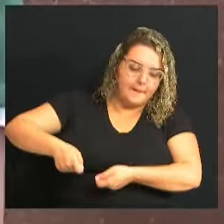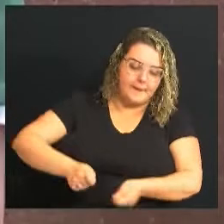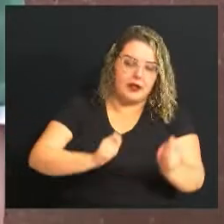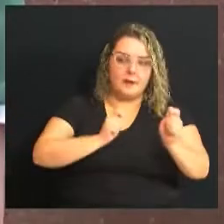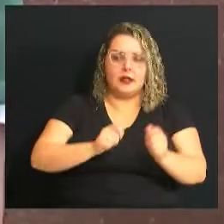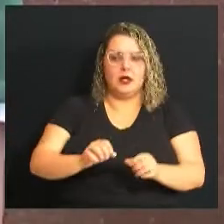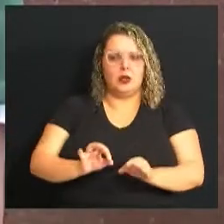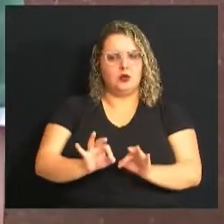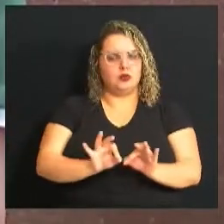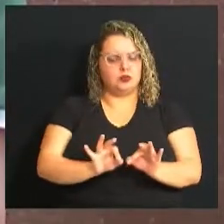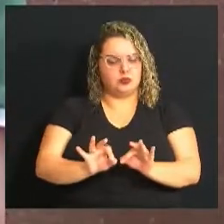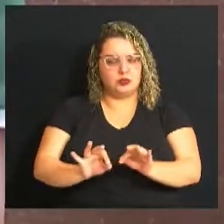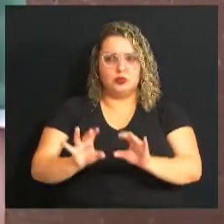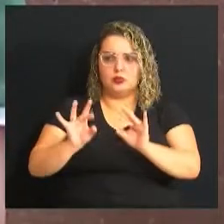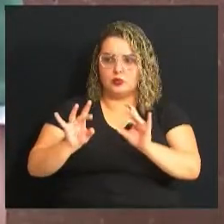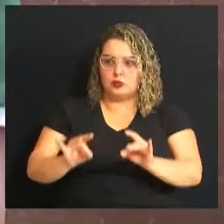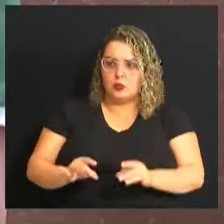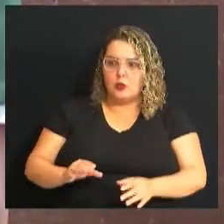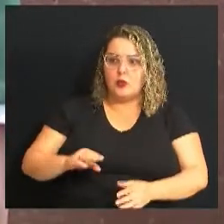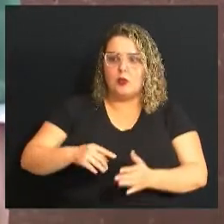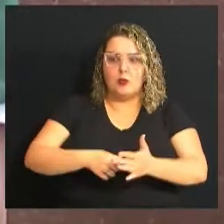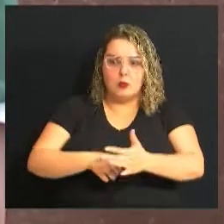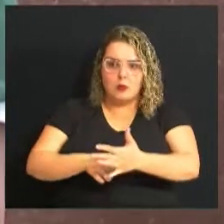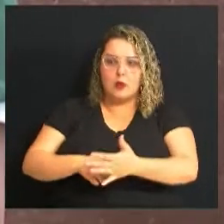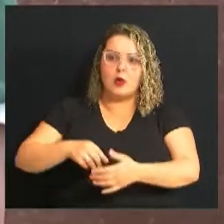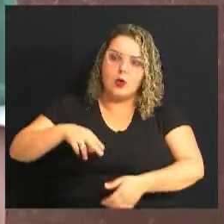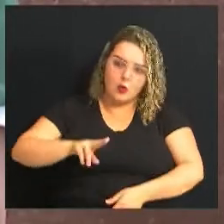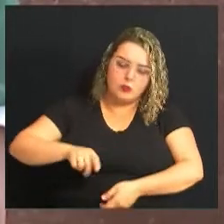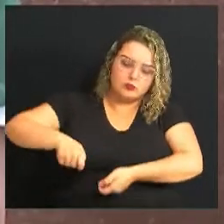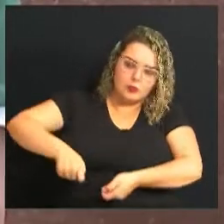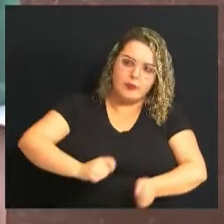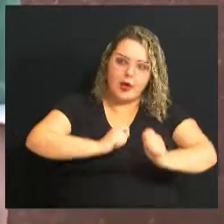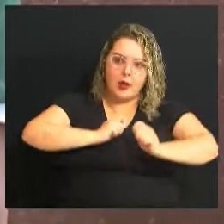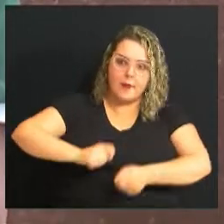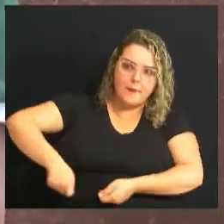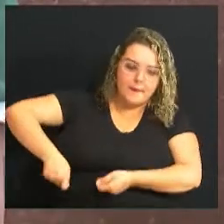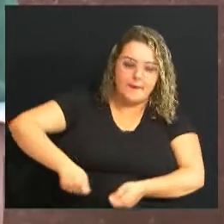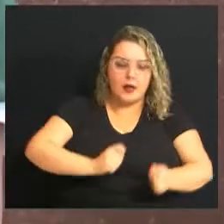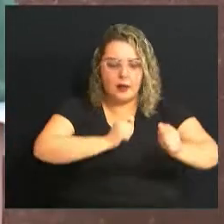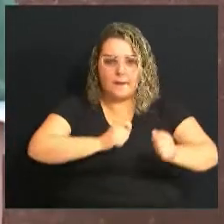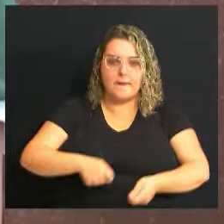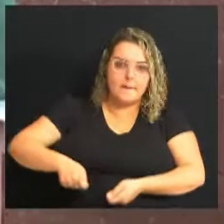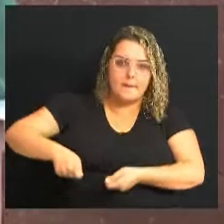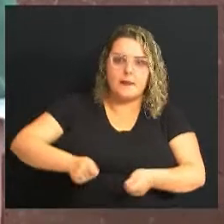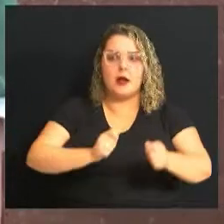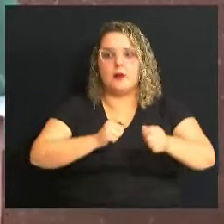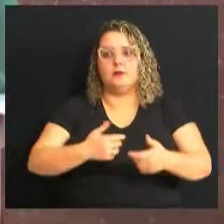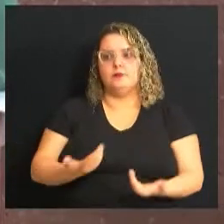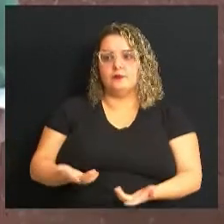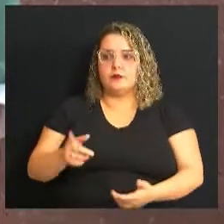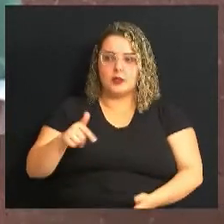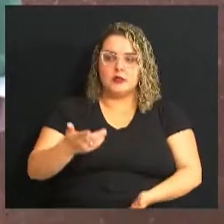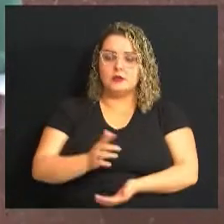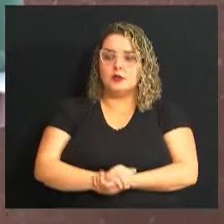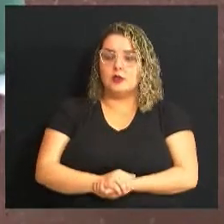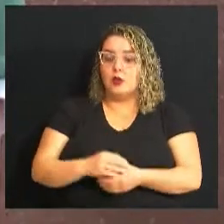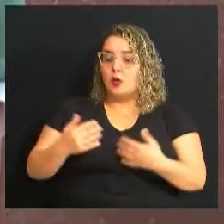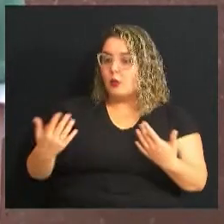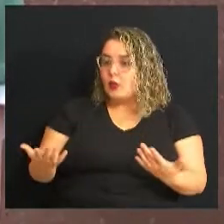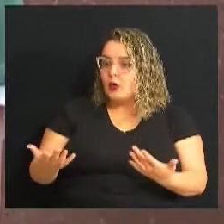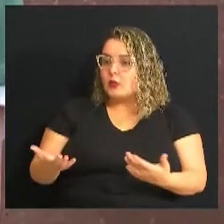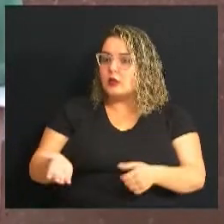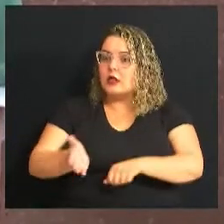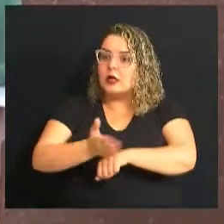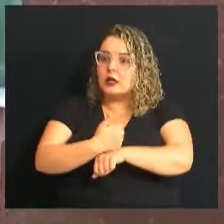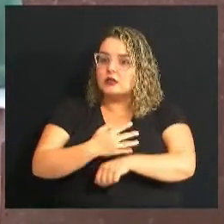detalhado, do maquinário ou braçal, a parte braçal também. E se é isso. Bom, e antes era